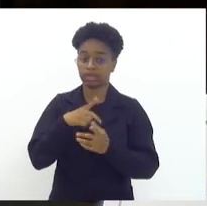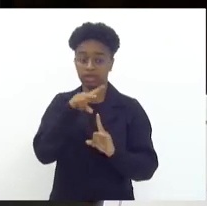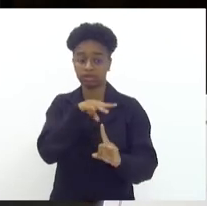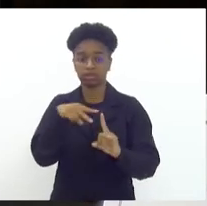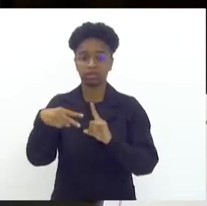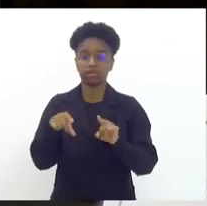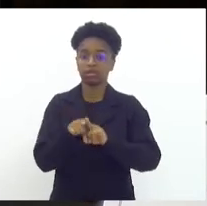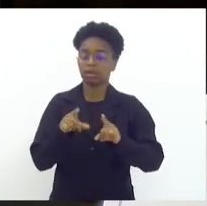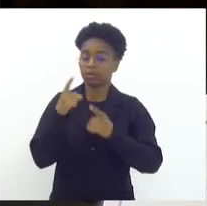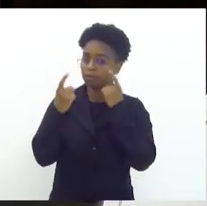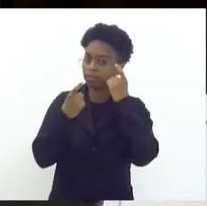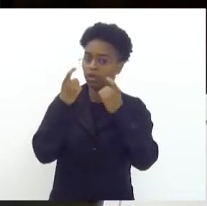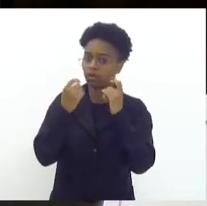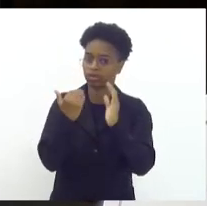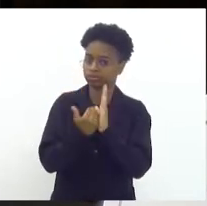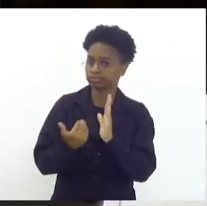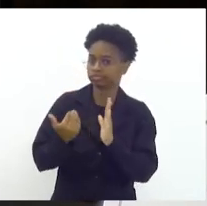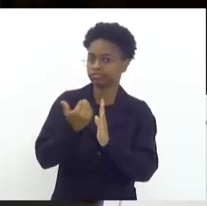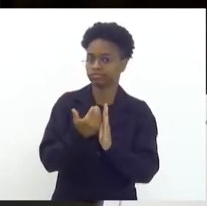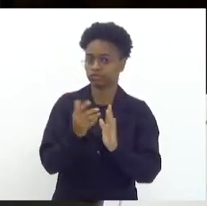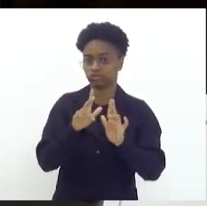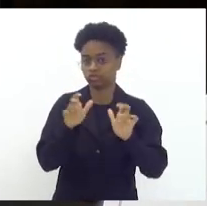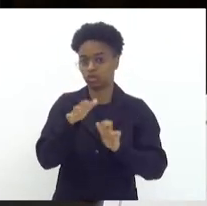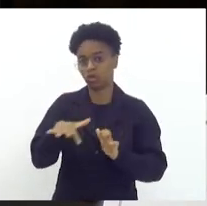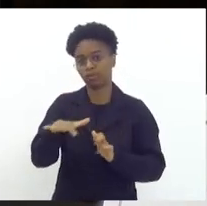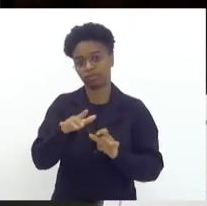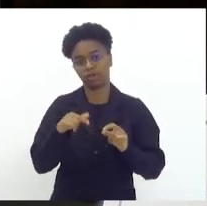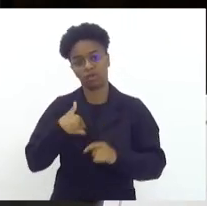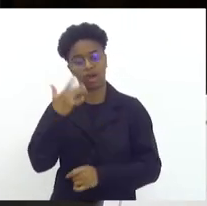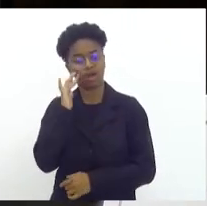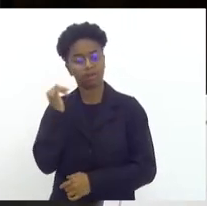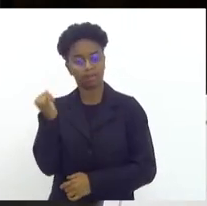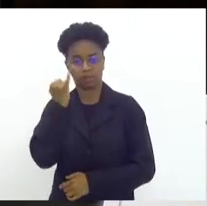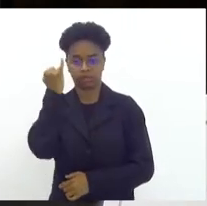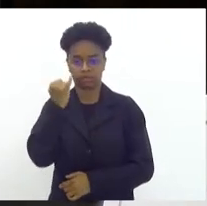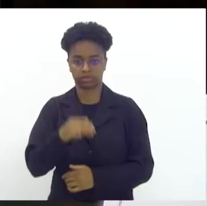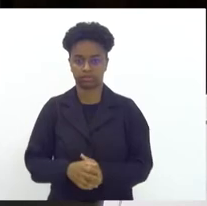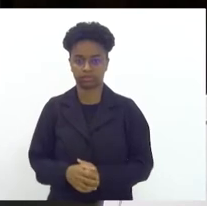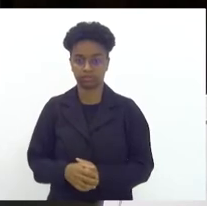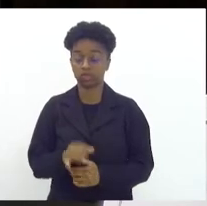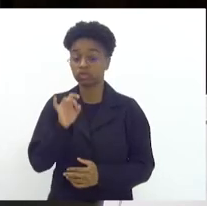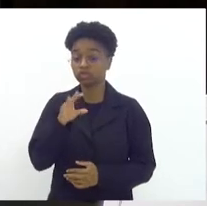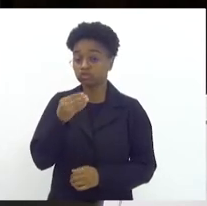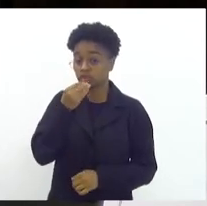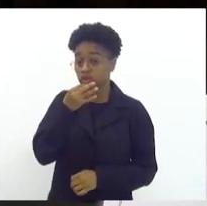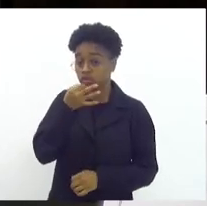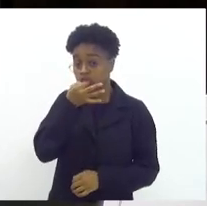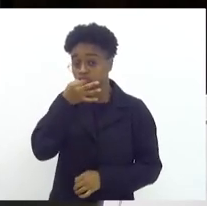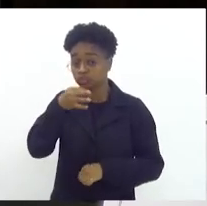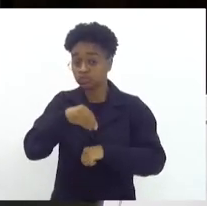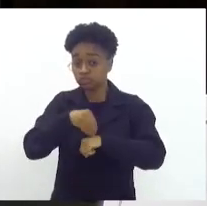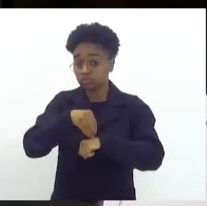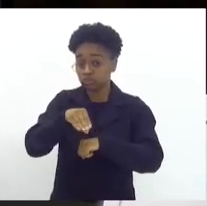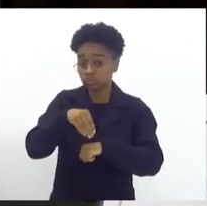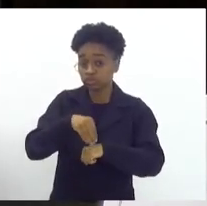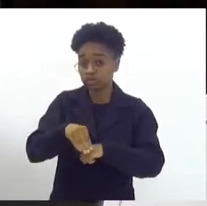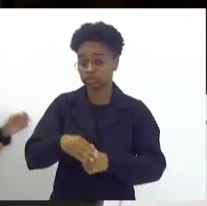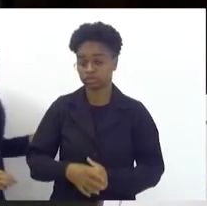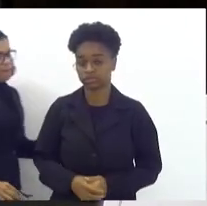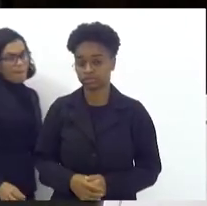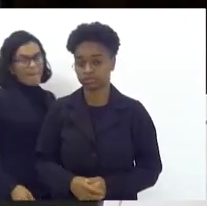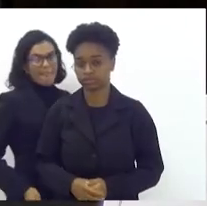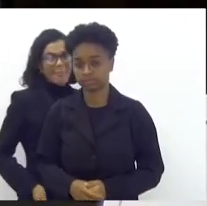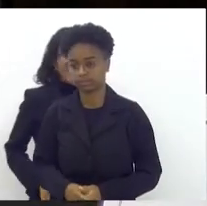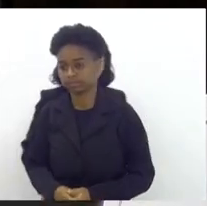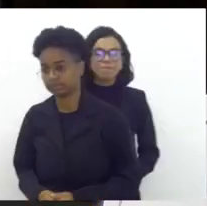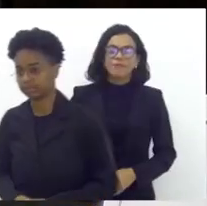preocupação muito grande sobre isso eu acho que isso é importante Deputado André só a sugestão dentro das iniciativas é que